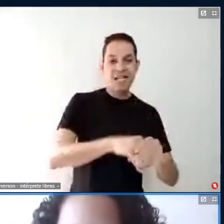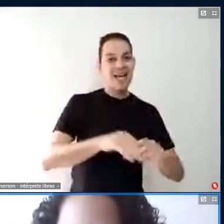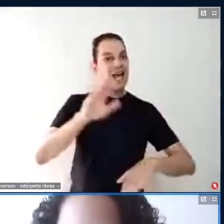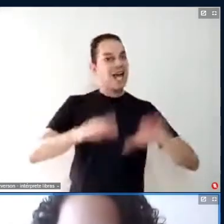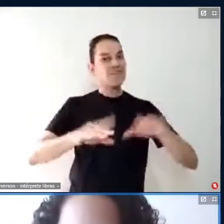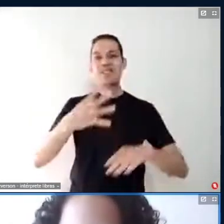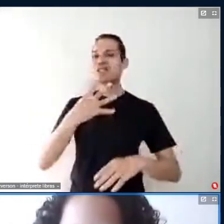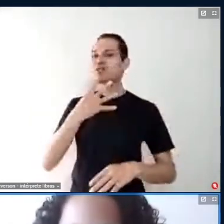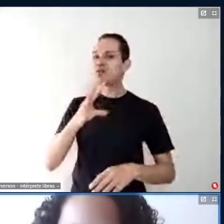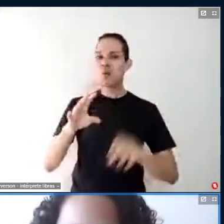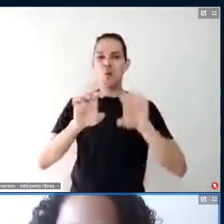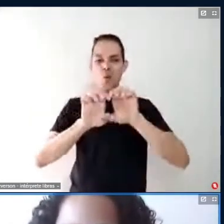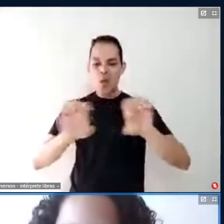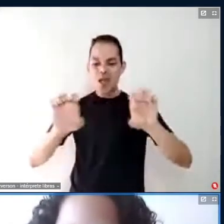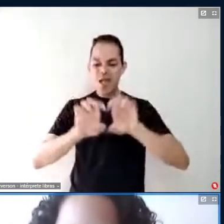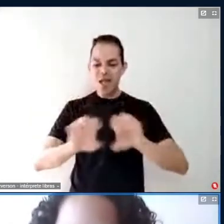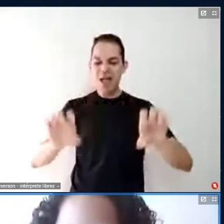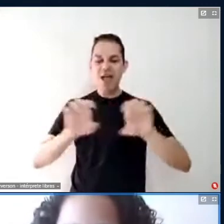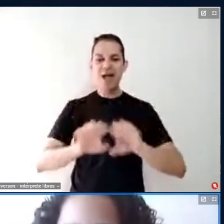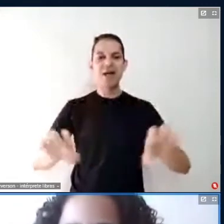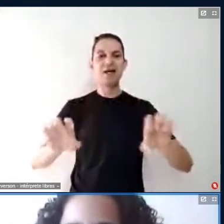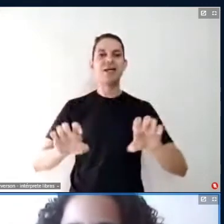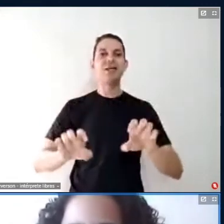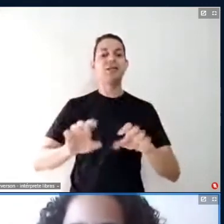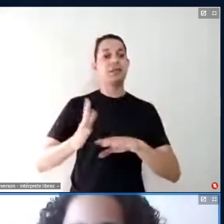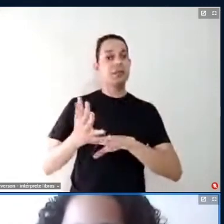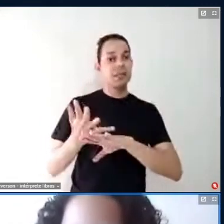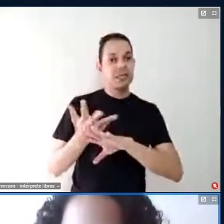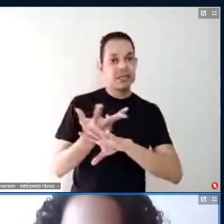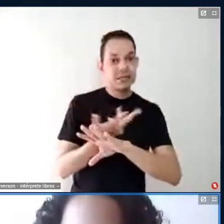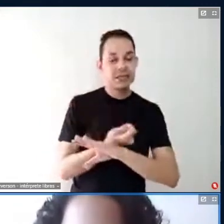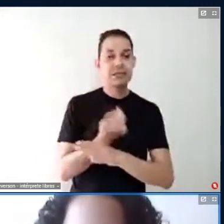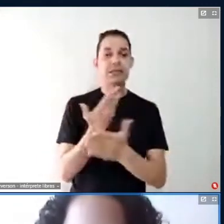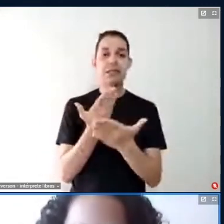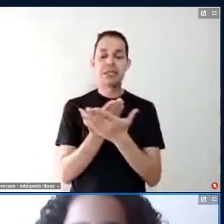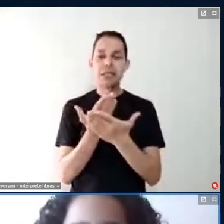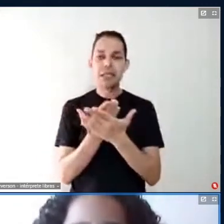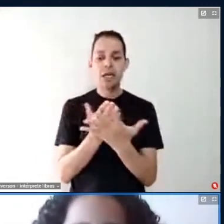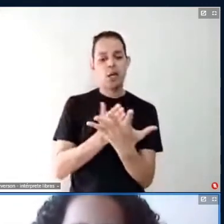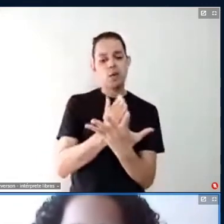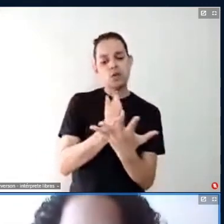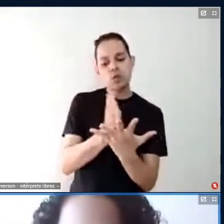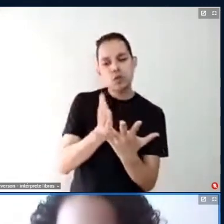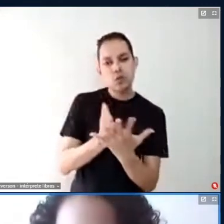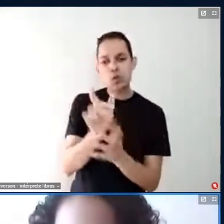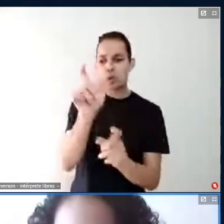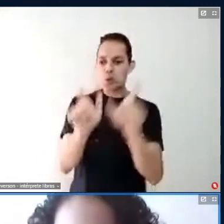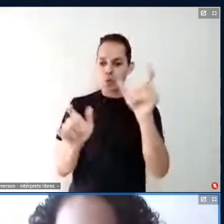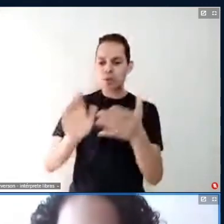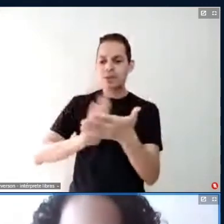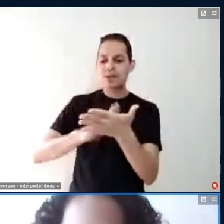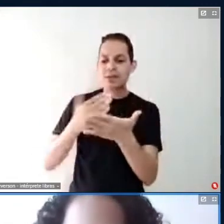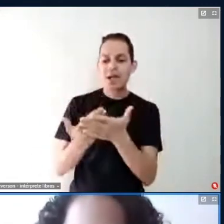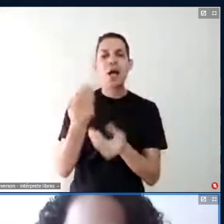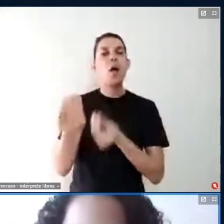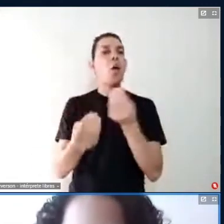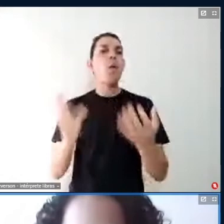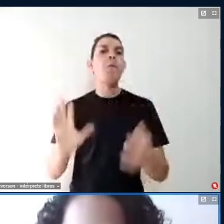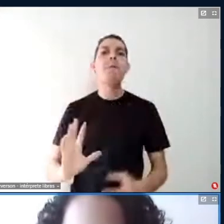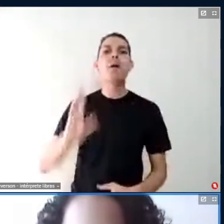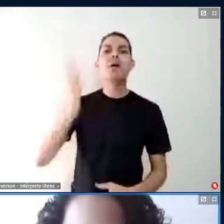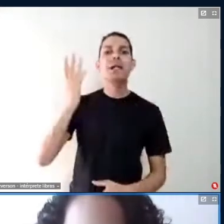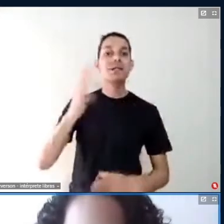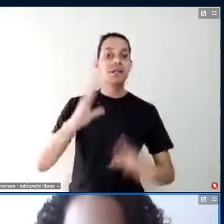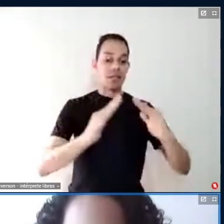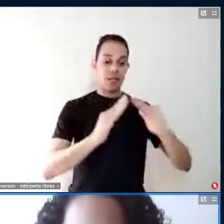estrutura da tramitação, das demandas, dos intérpretes, como que elas ocorrem. e eu já